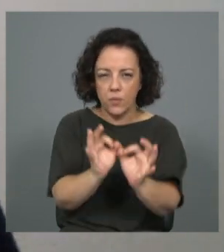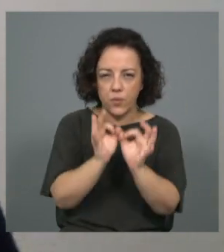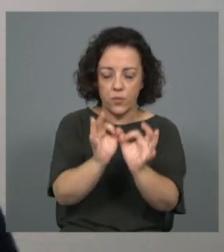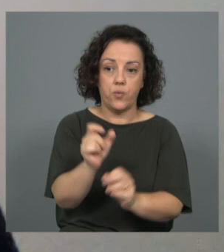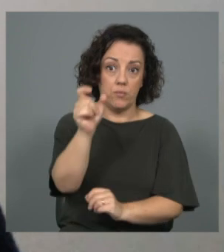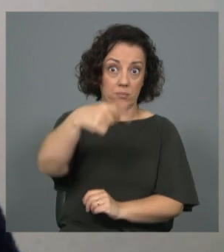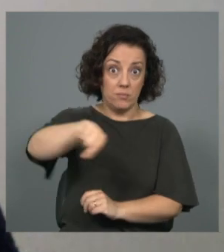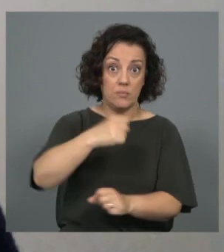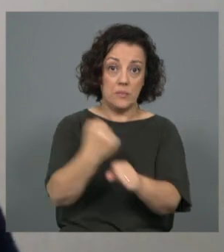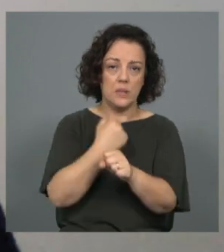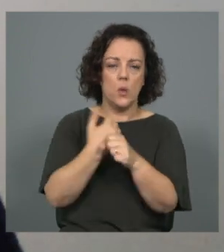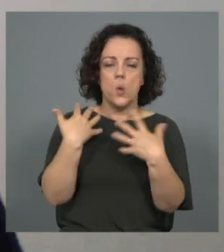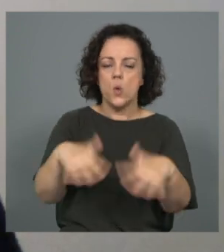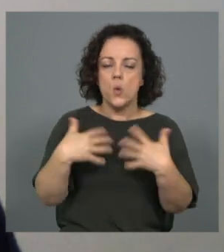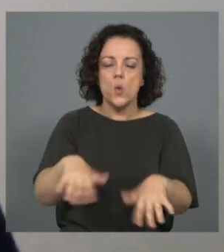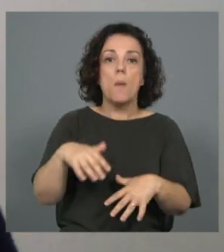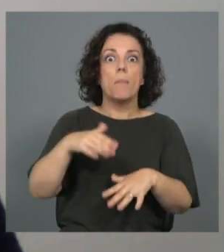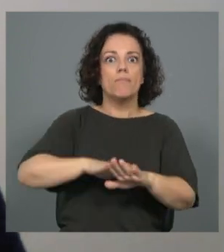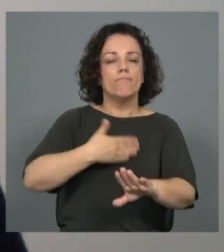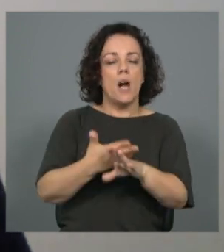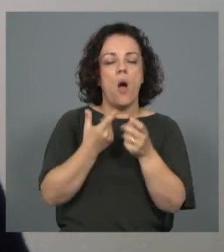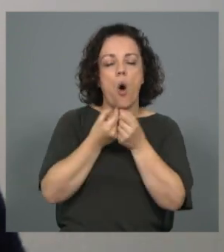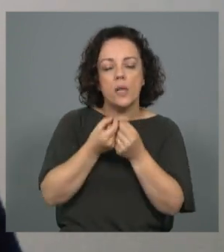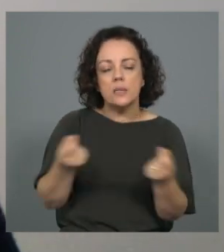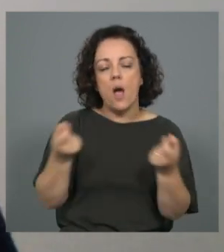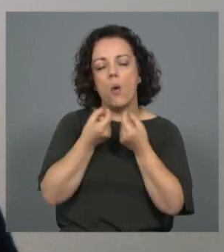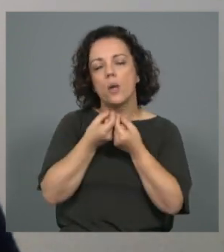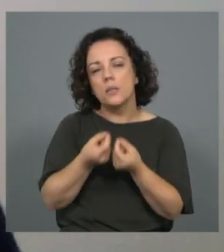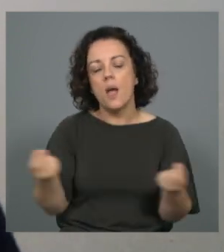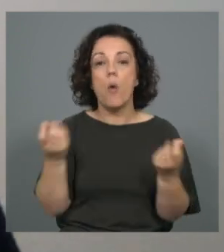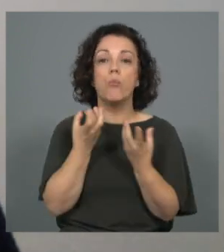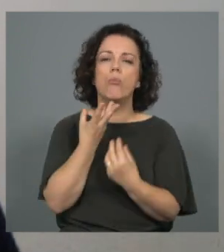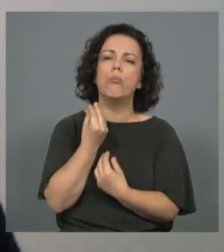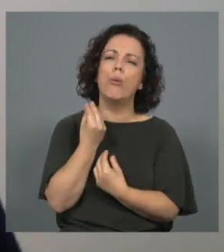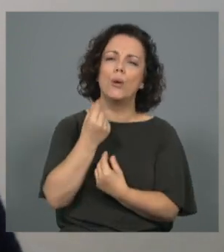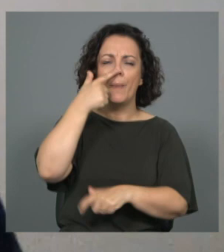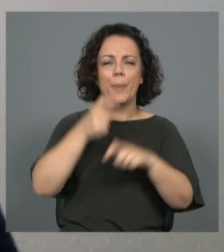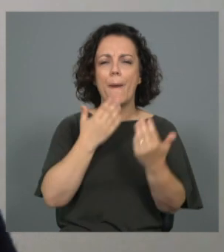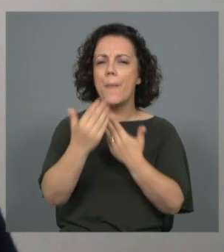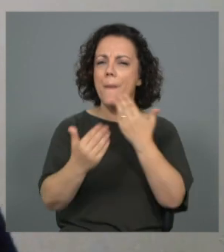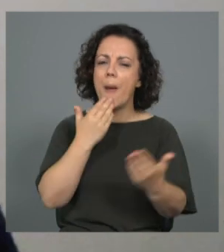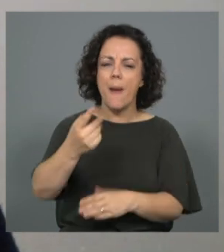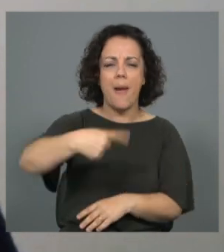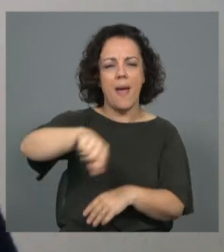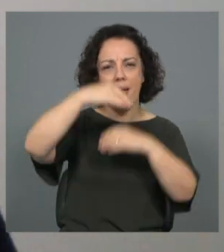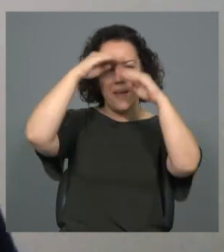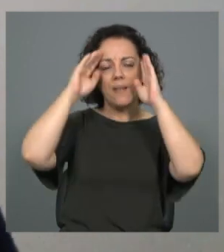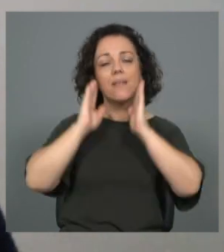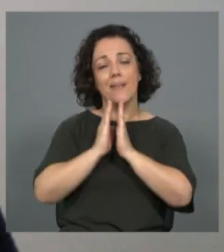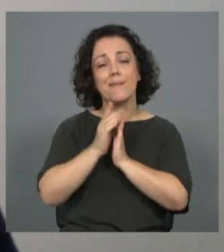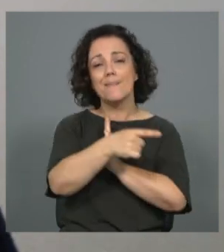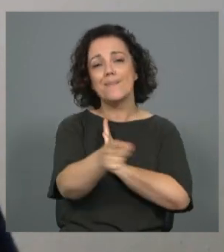mas sobretudo pela oração. Muitos pedidos de oração são feitos no nosso convento e as irmãs têm essa